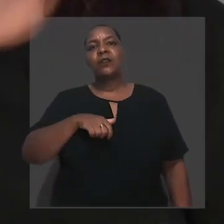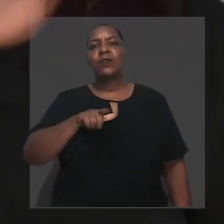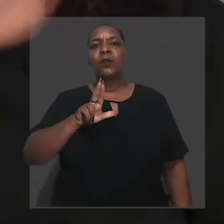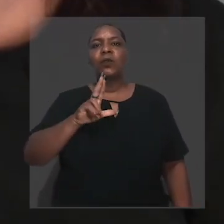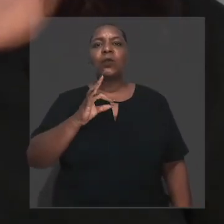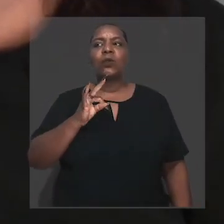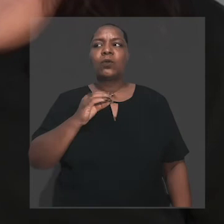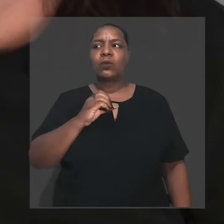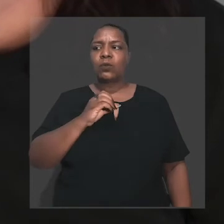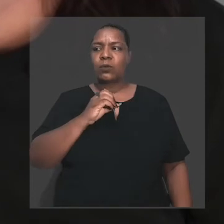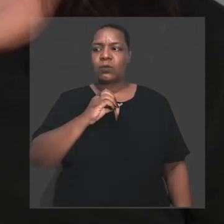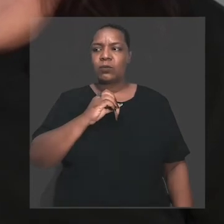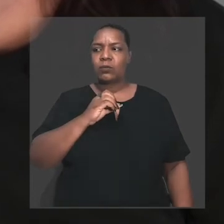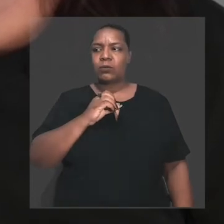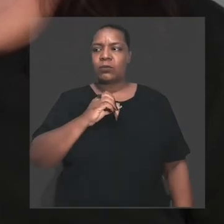O luto.